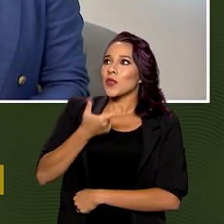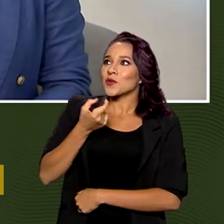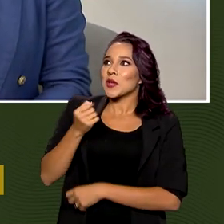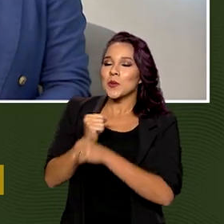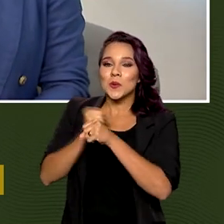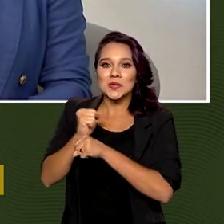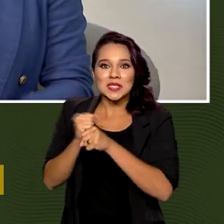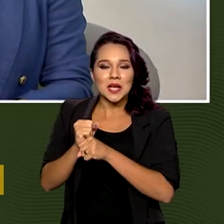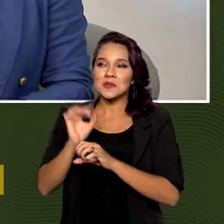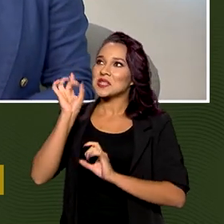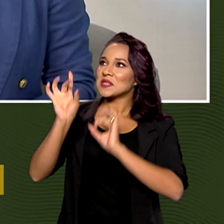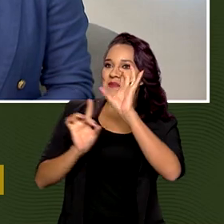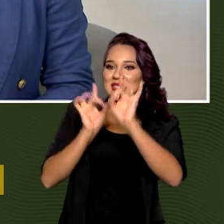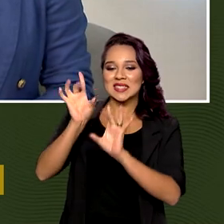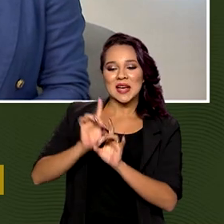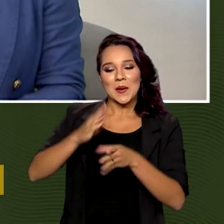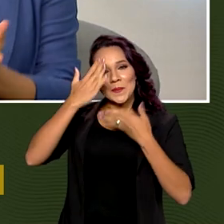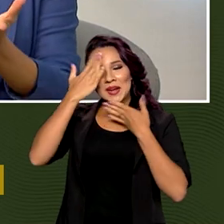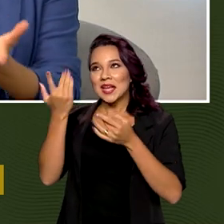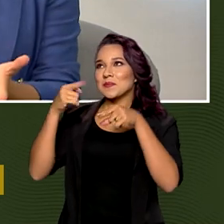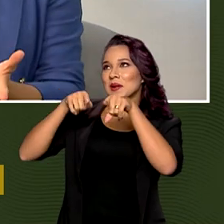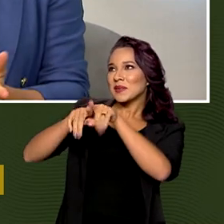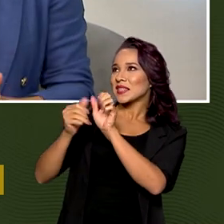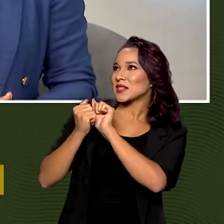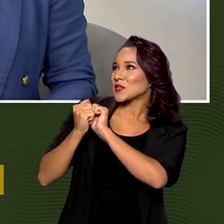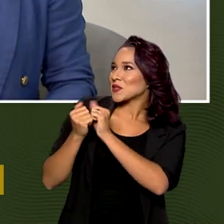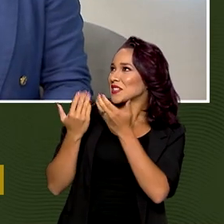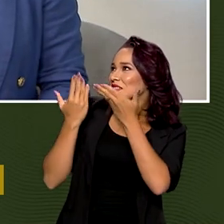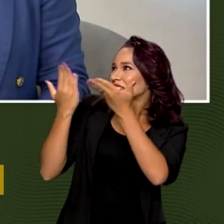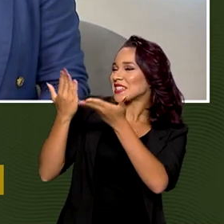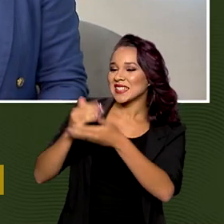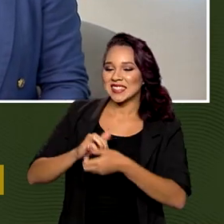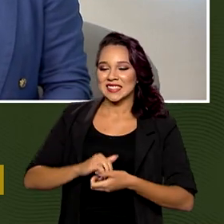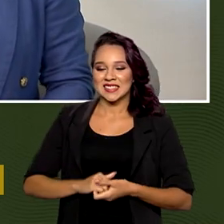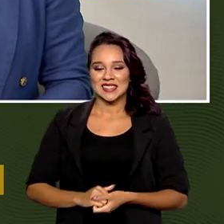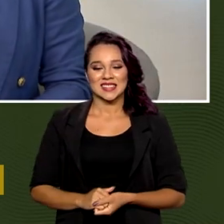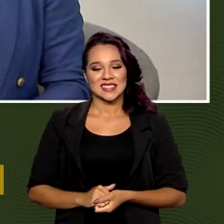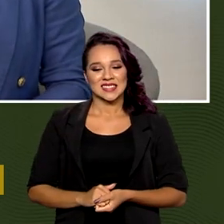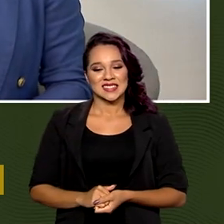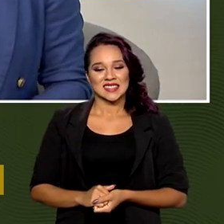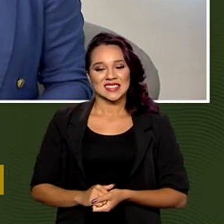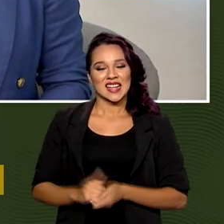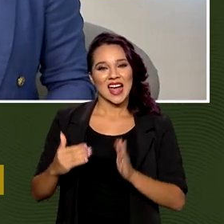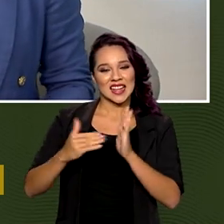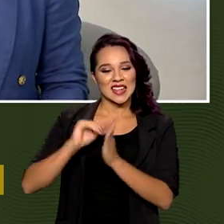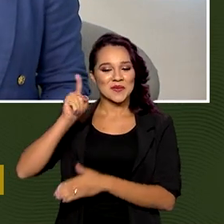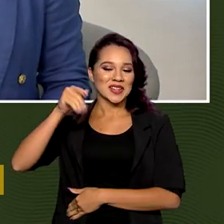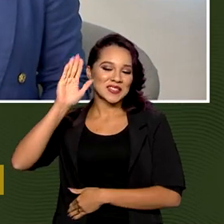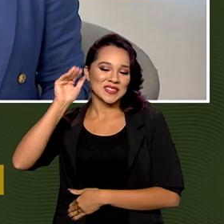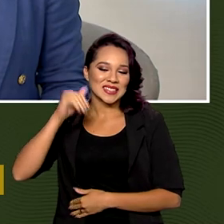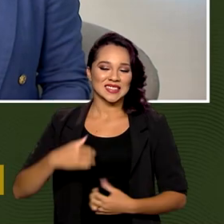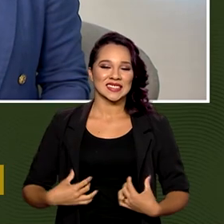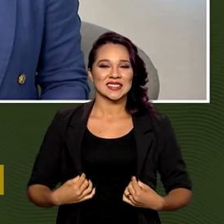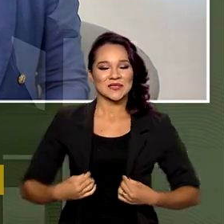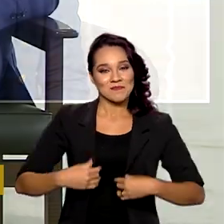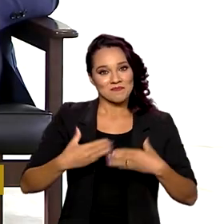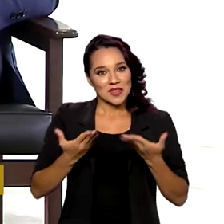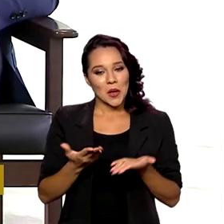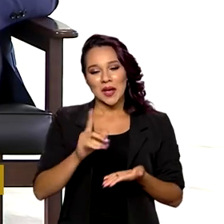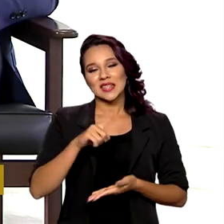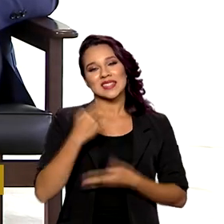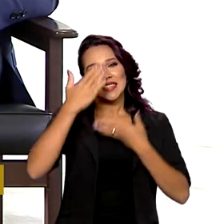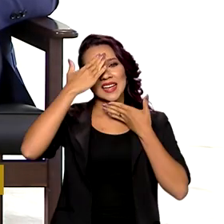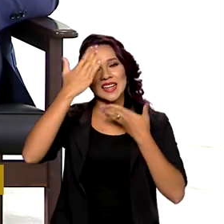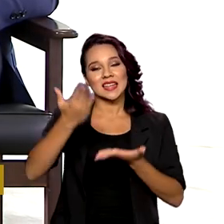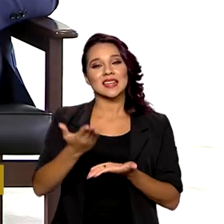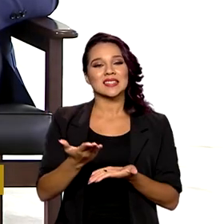realmente bastante especial. Obrigada pela parceria de vocês e de vocês que estão em casa. Até mais, até a próxima. É isso aí, Kátia. A gente que